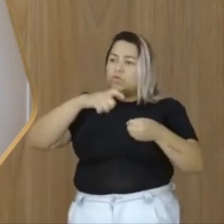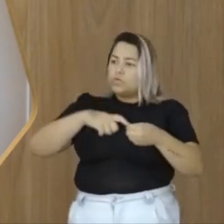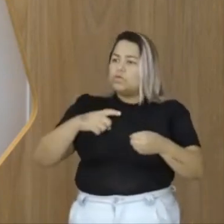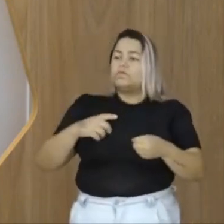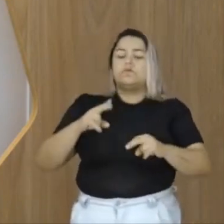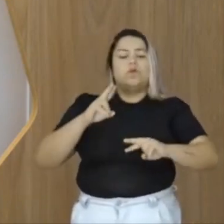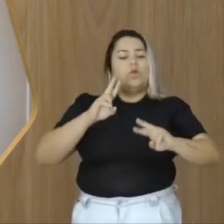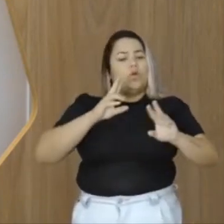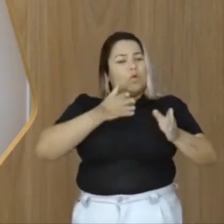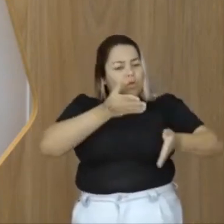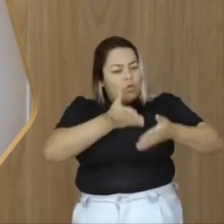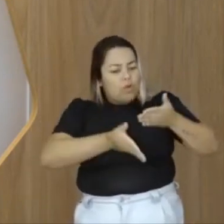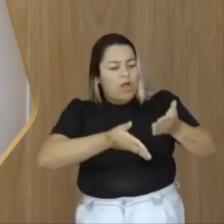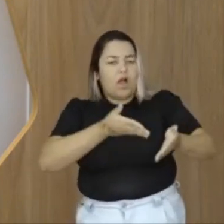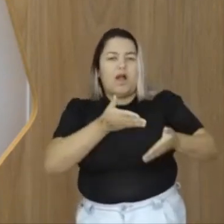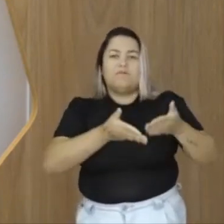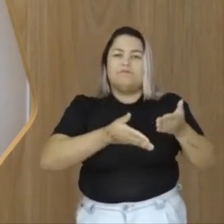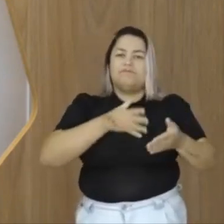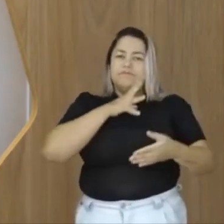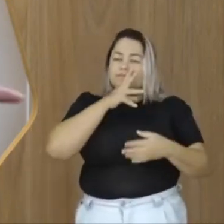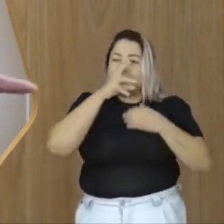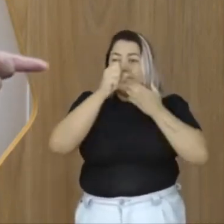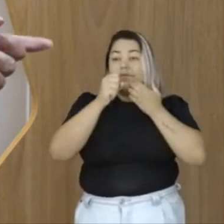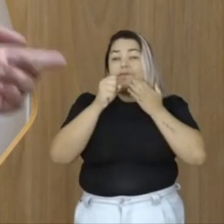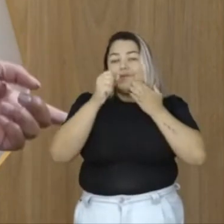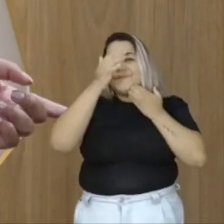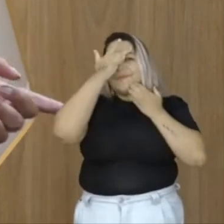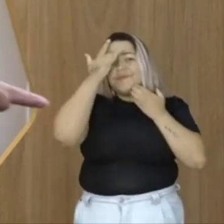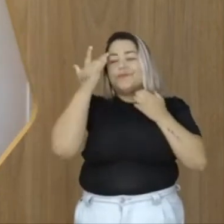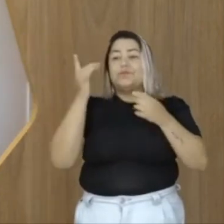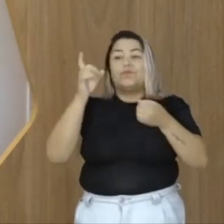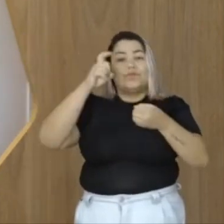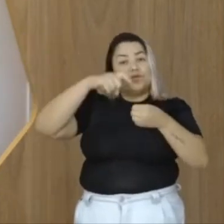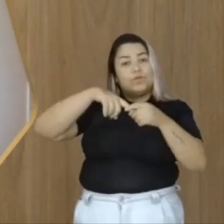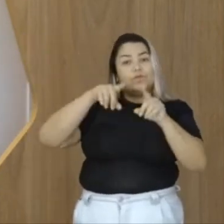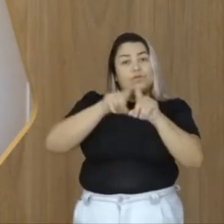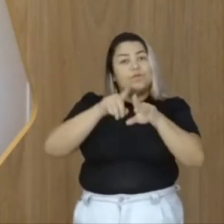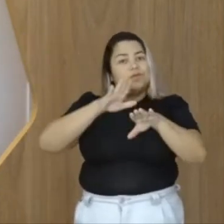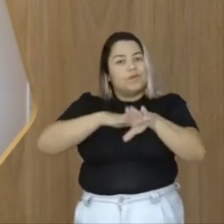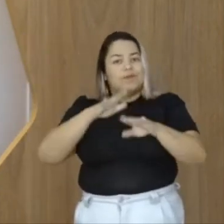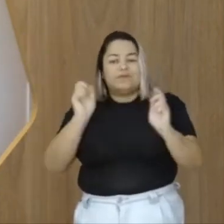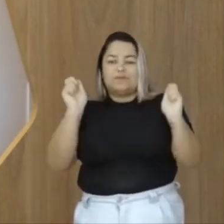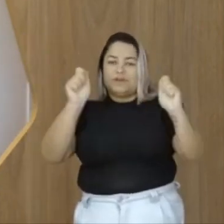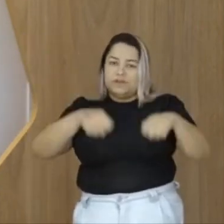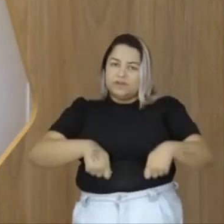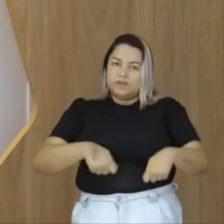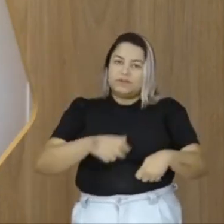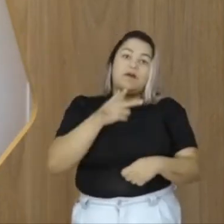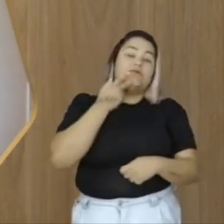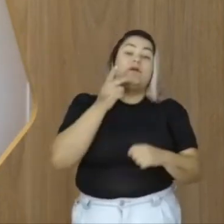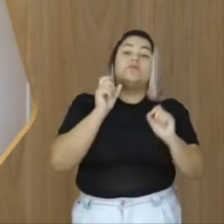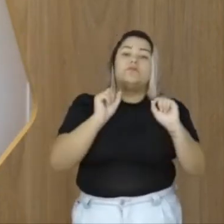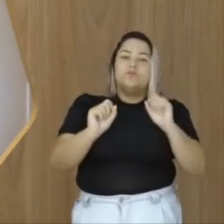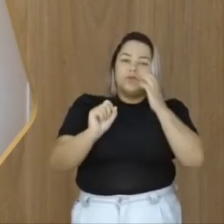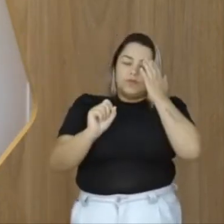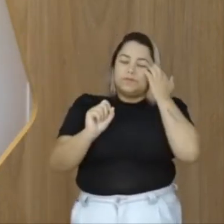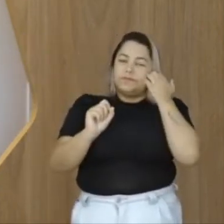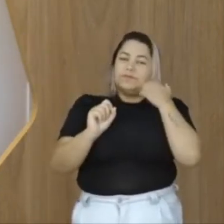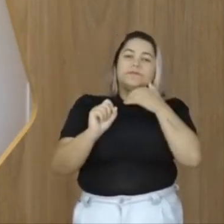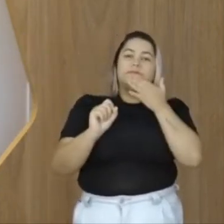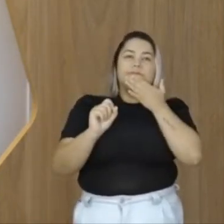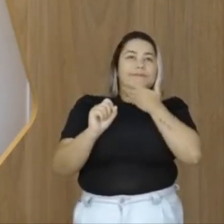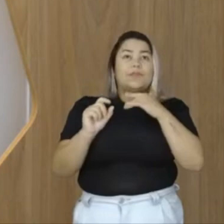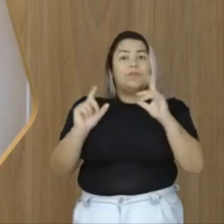olhar muito mais forte de volta para as pessoas que mais precisam. E nós estamos falando de um impacto